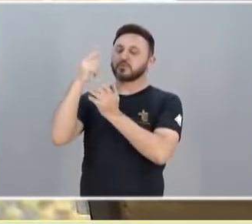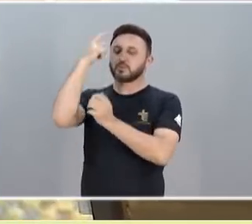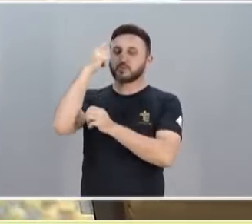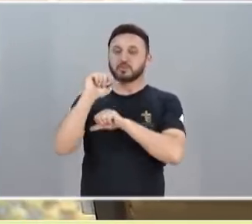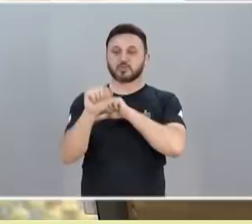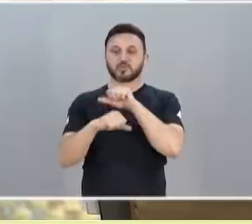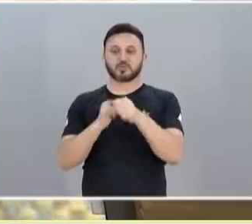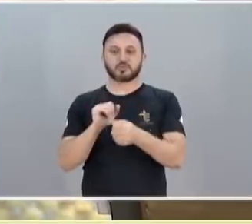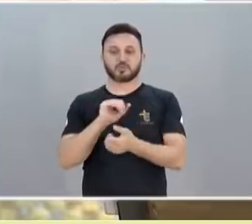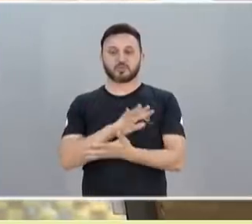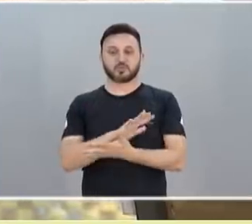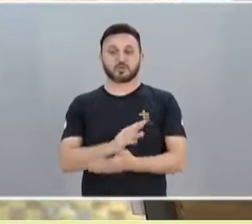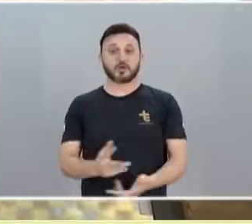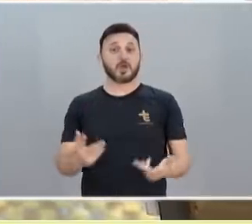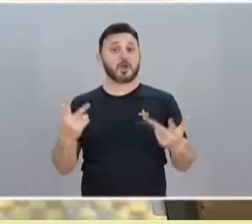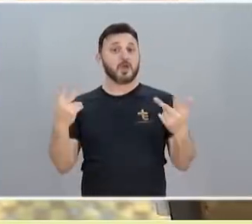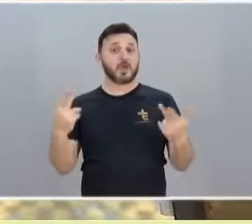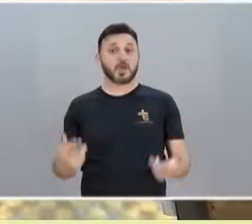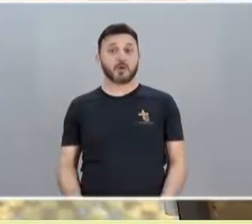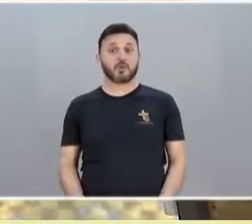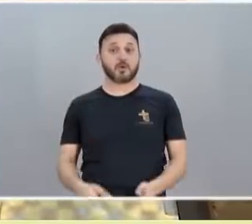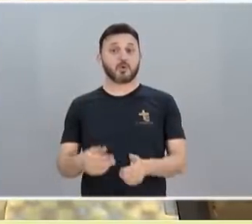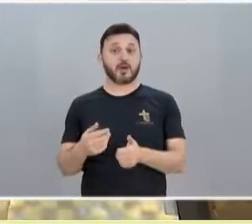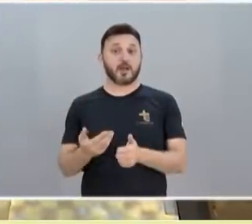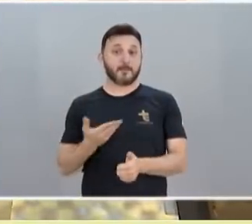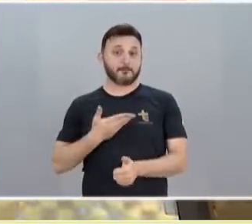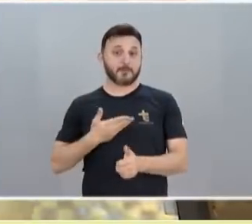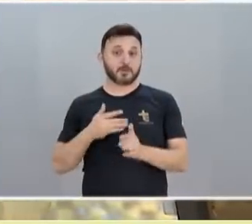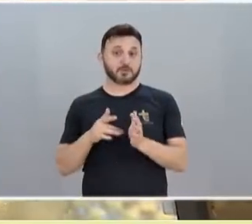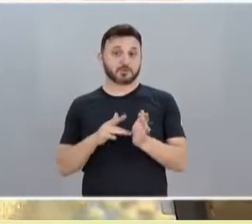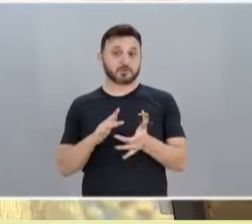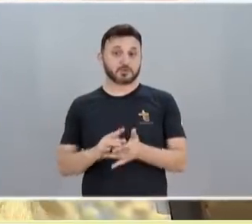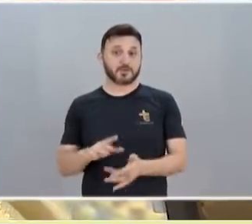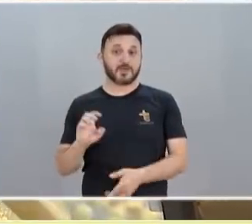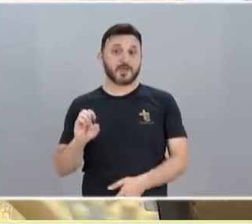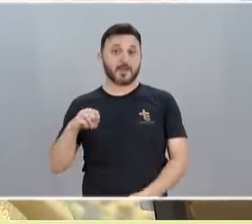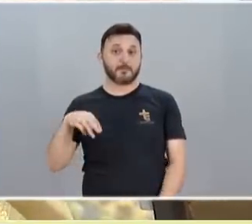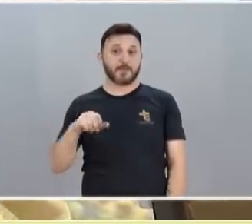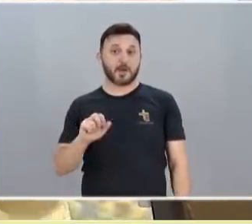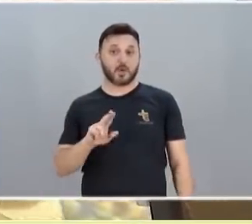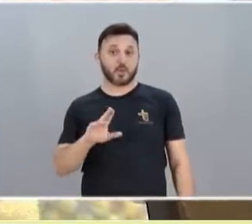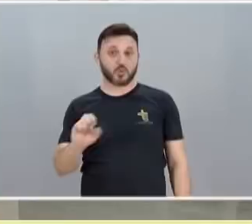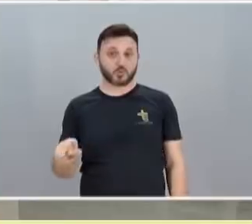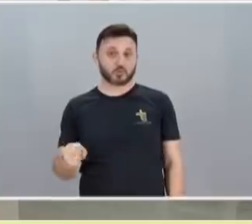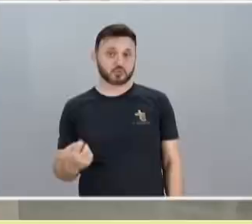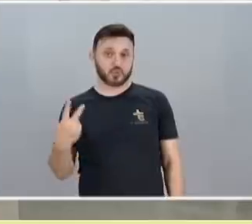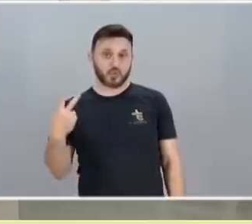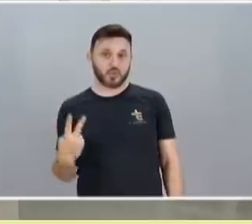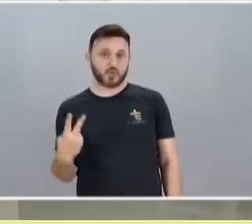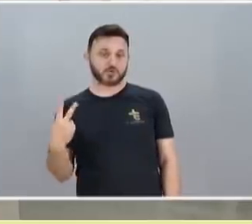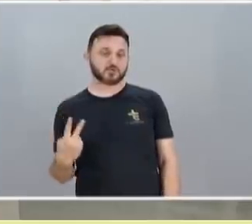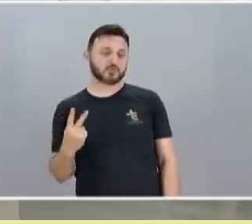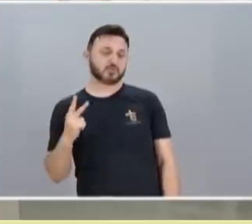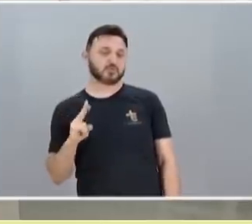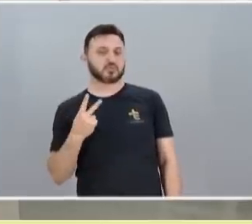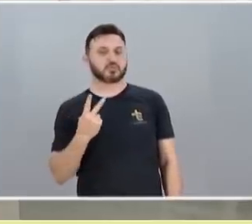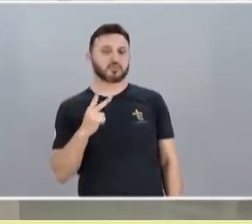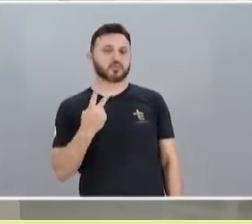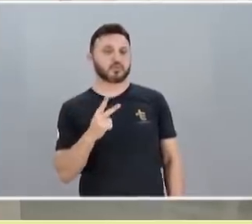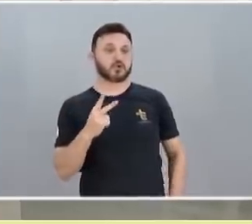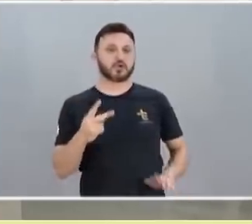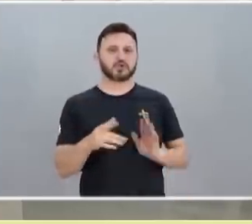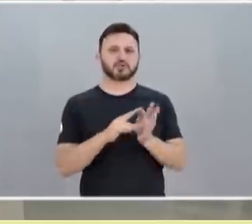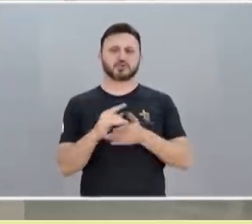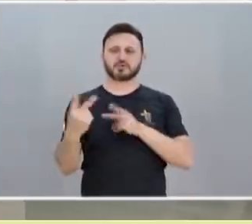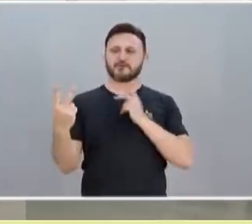como aconteceu com os discípulos de Emaús. Jesus falava, eles ardia o coração.